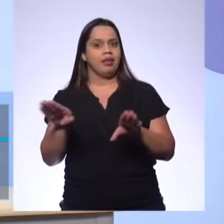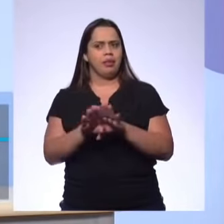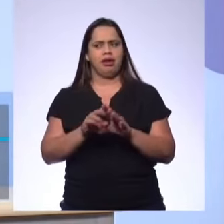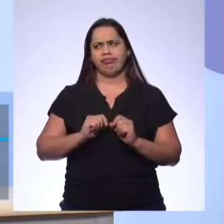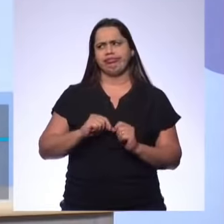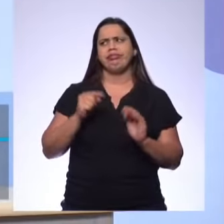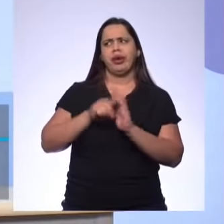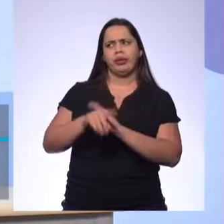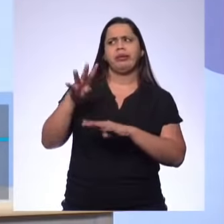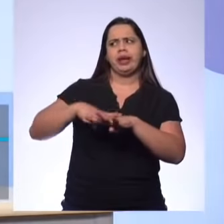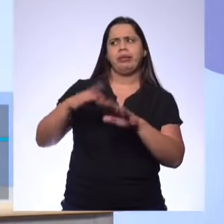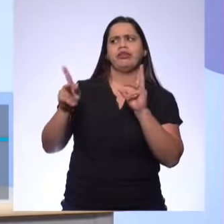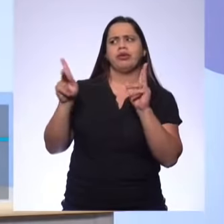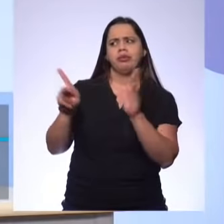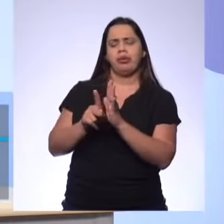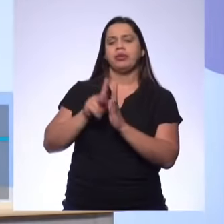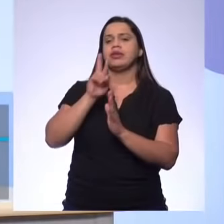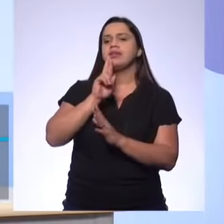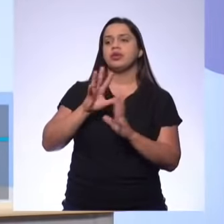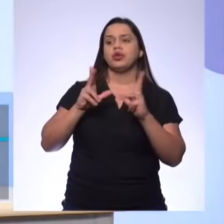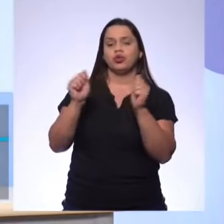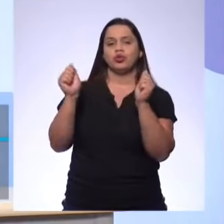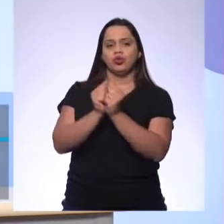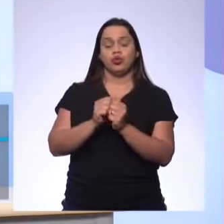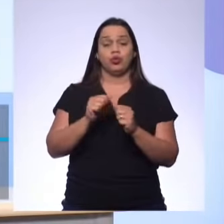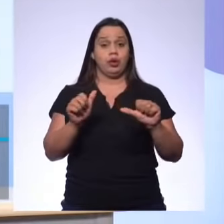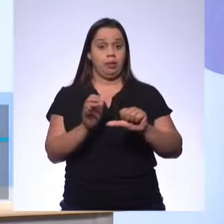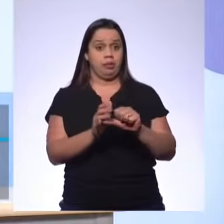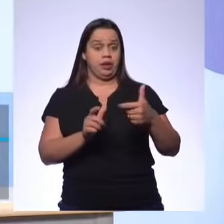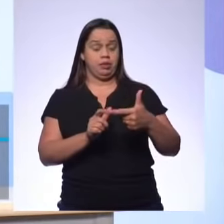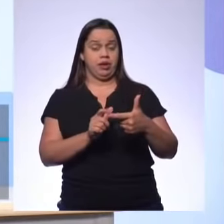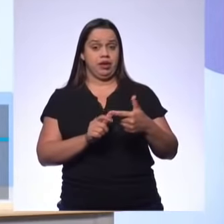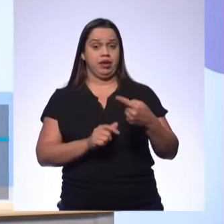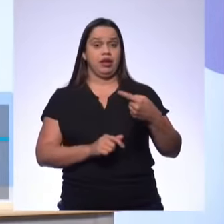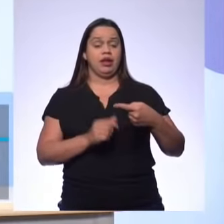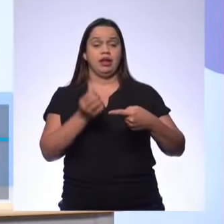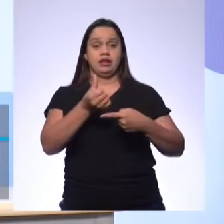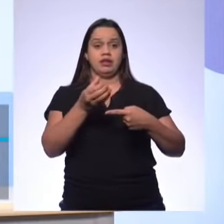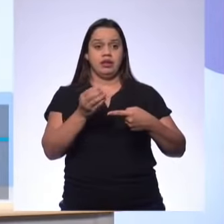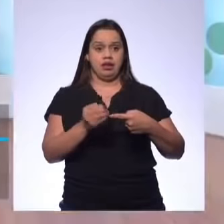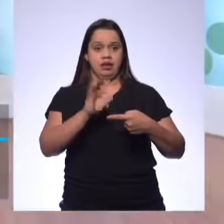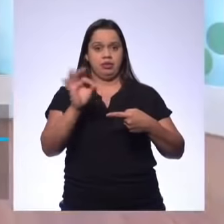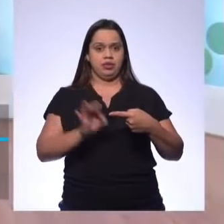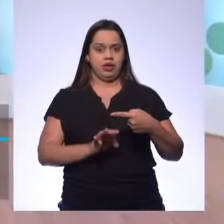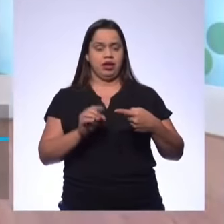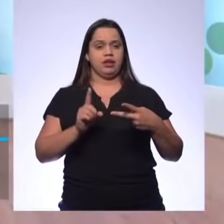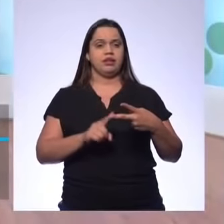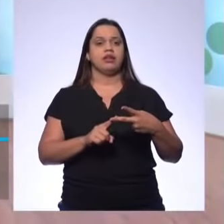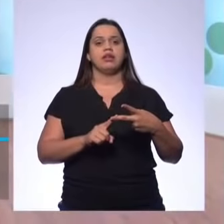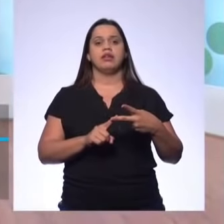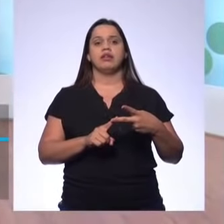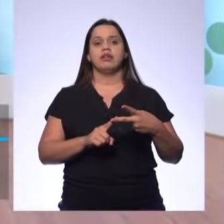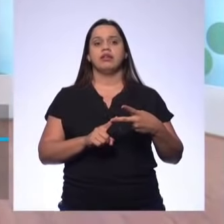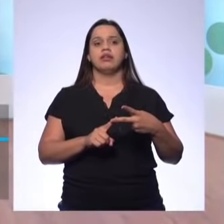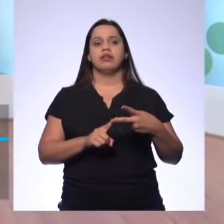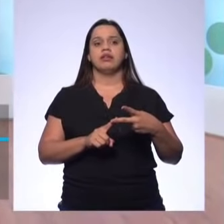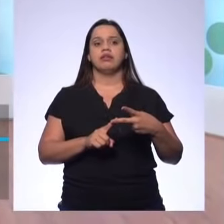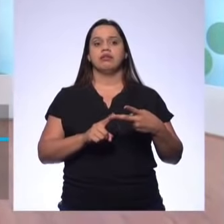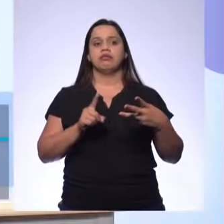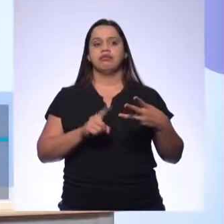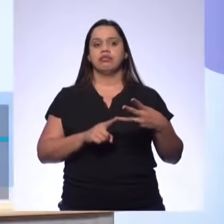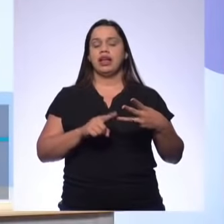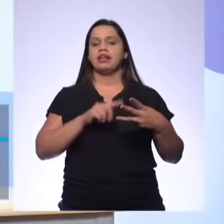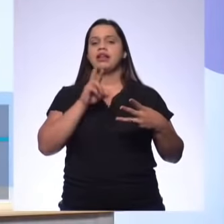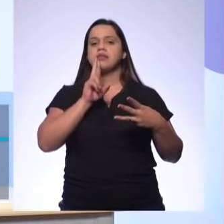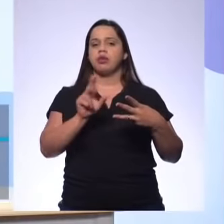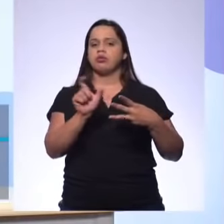Eles responderam 60%, a primeira, 60%, a segunda, 30%, e a segunda 70% e a